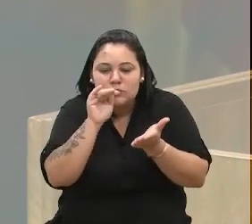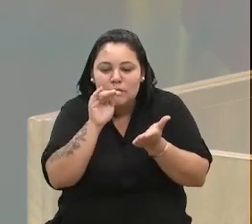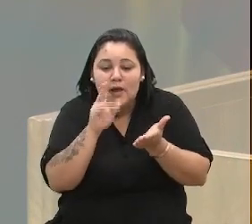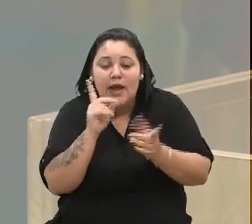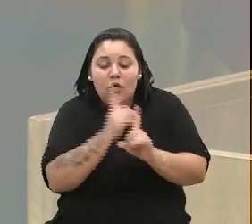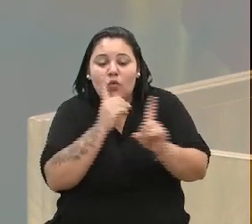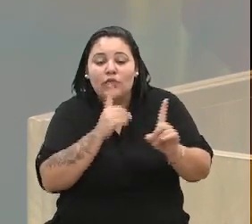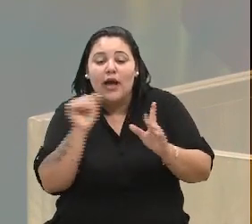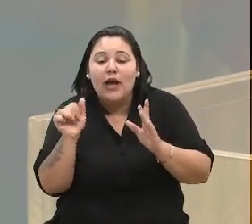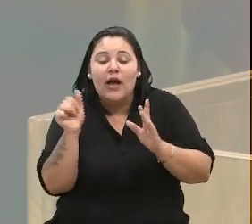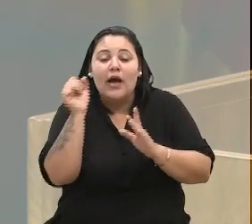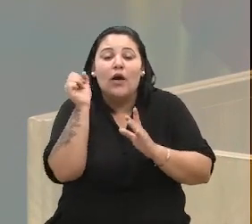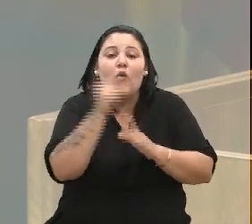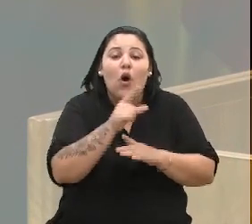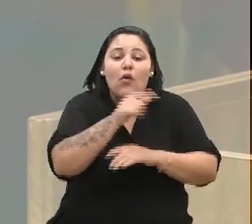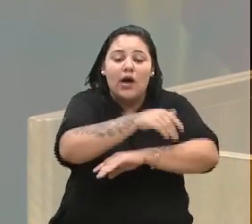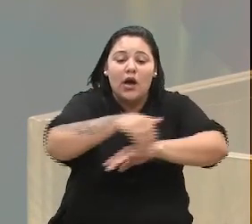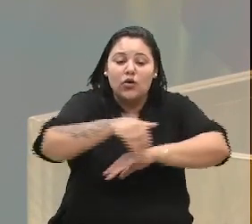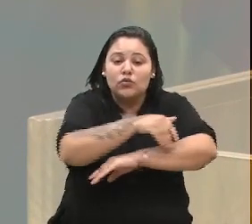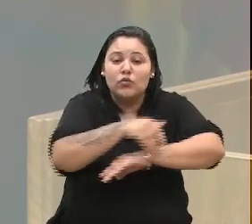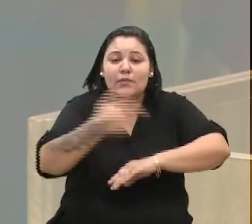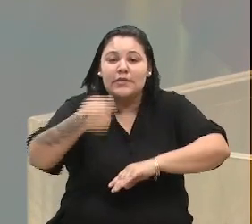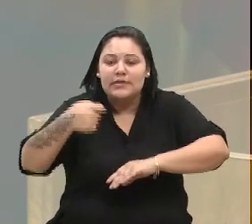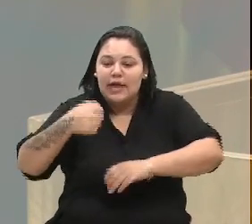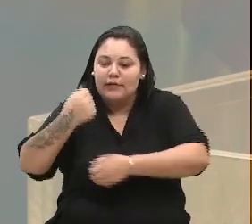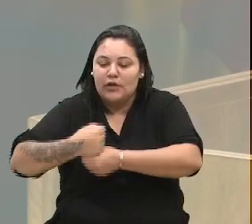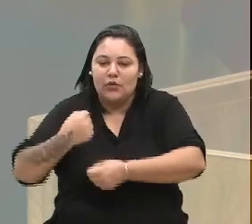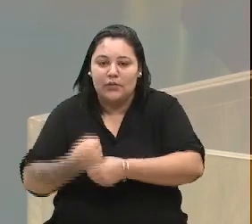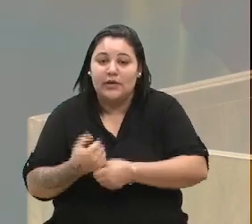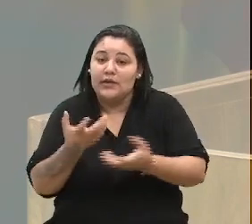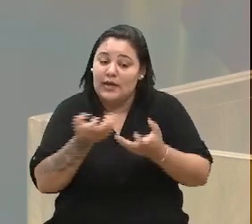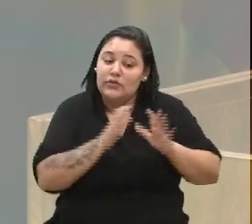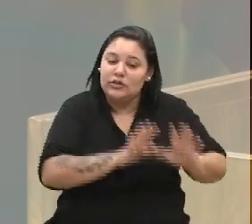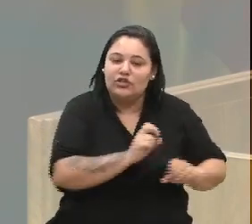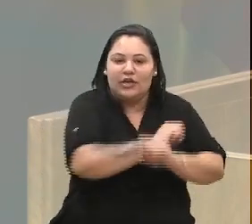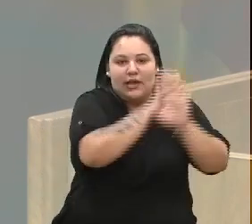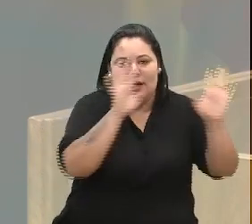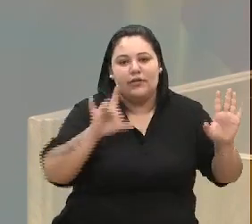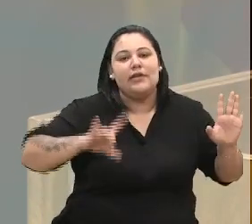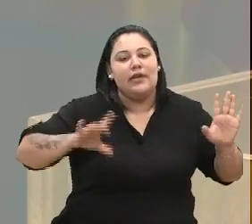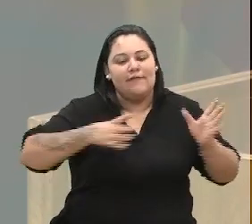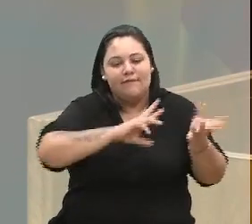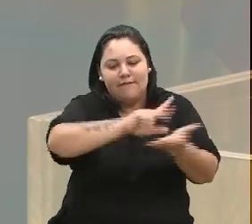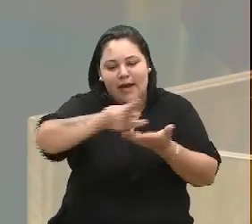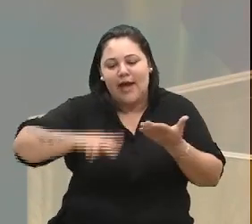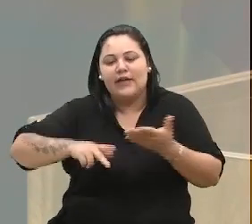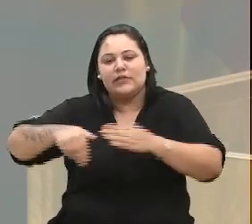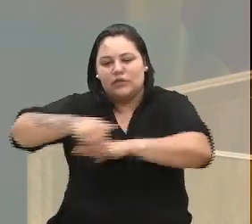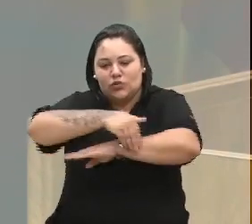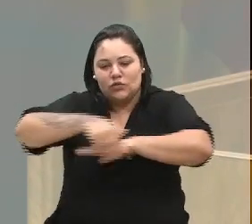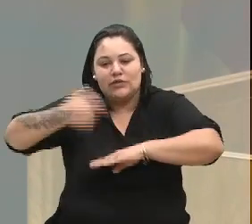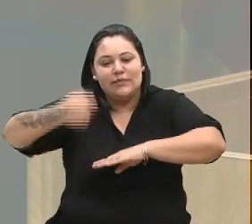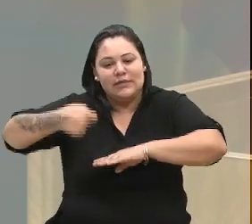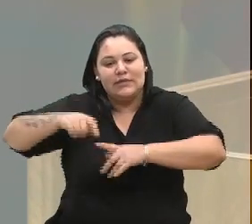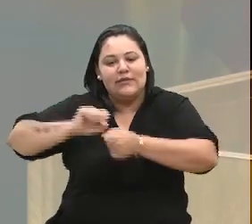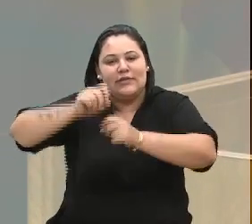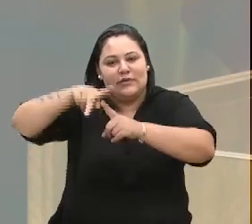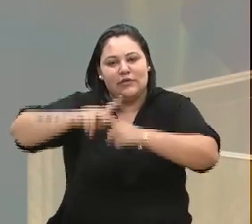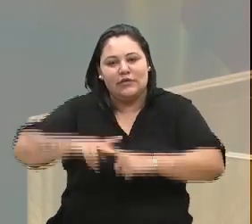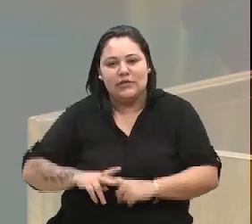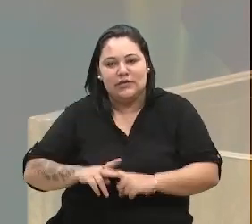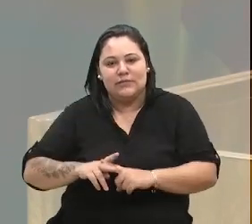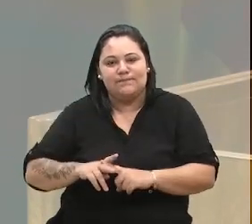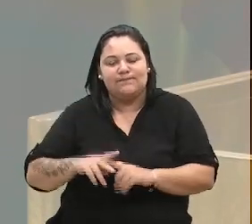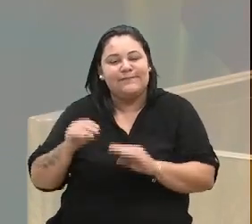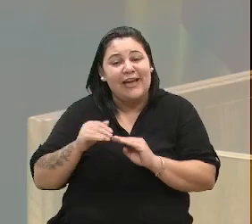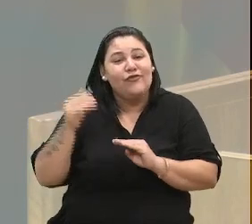quero deixar claro aqui que a gente entende que algumas ruas que precisariam também, né, destes reparos, acabaram